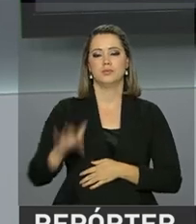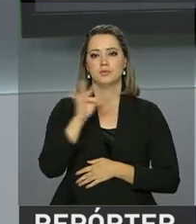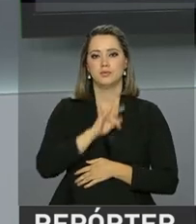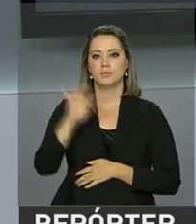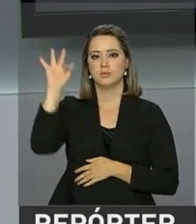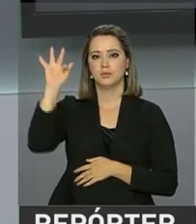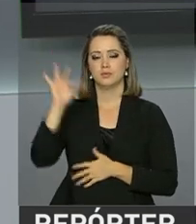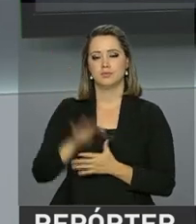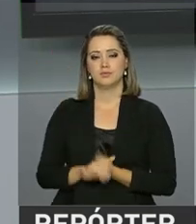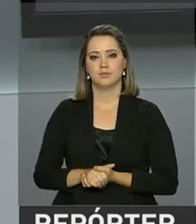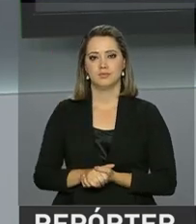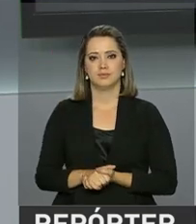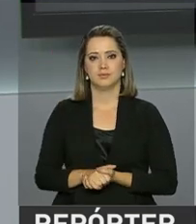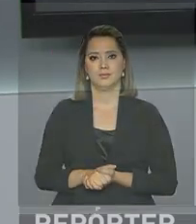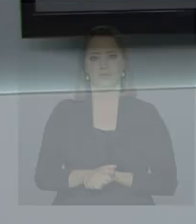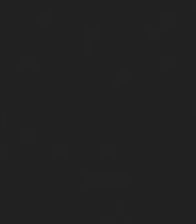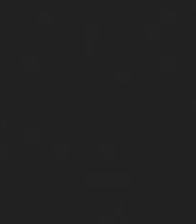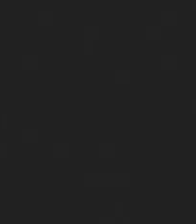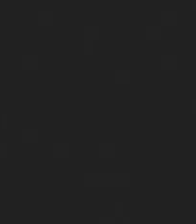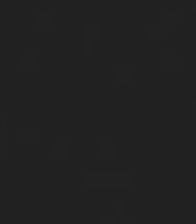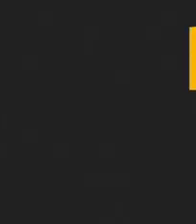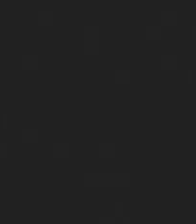TV do Governo Federal